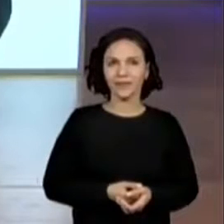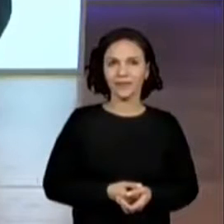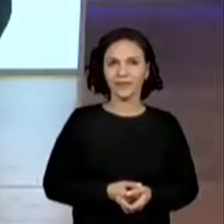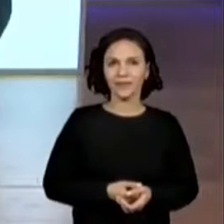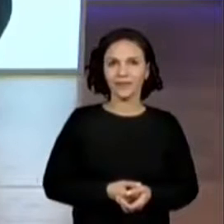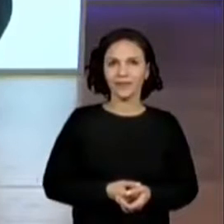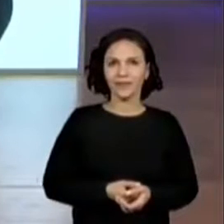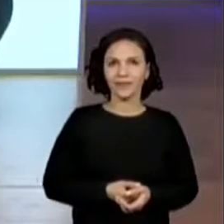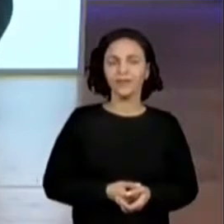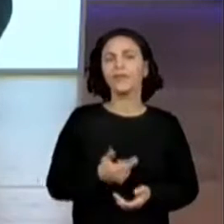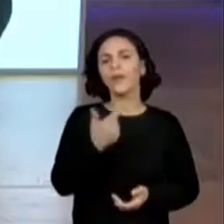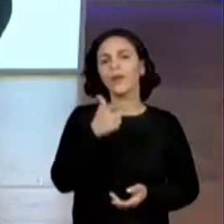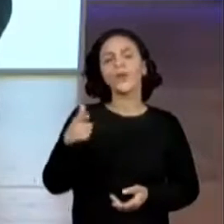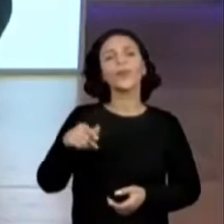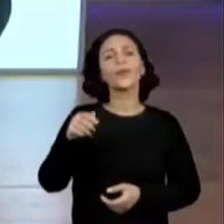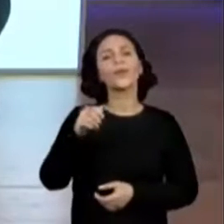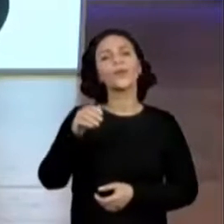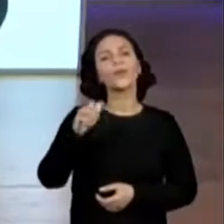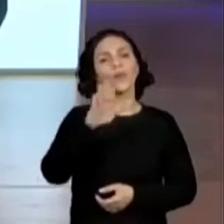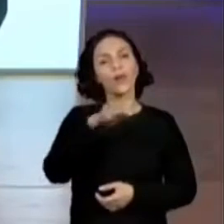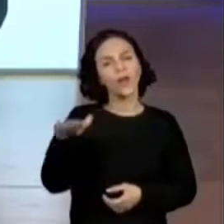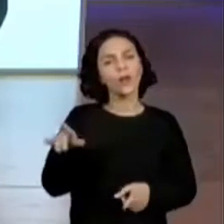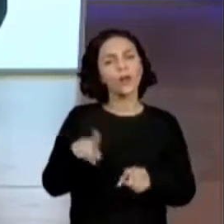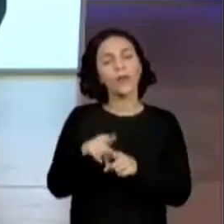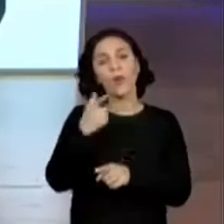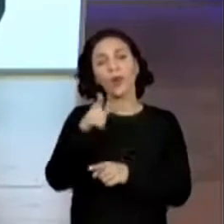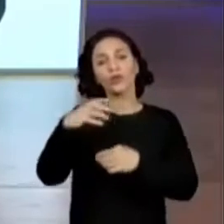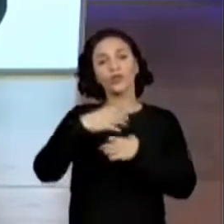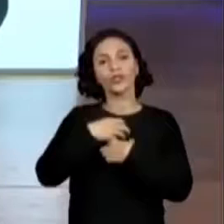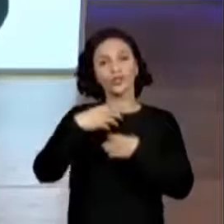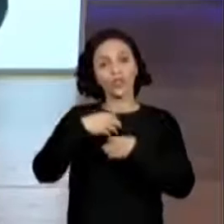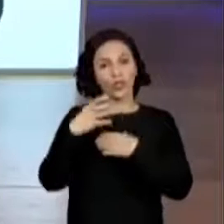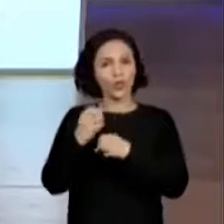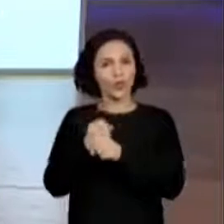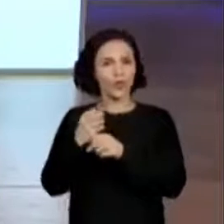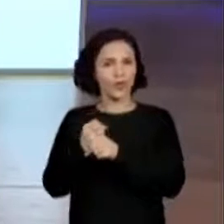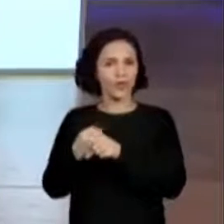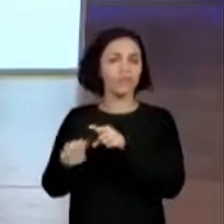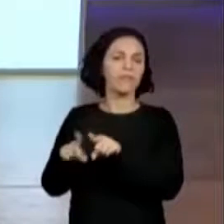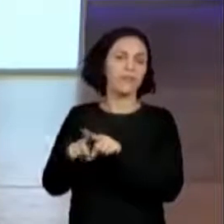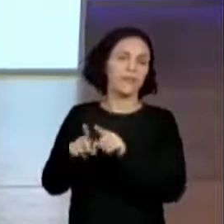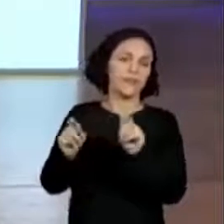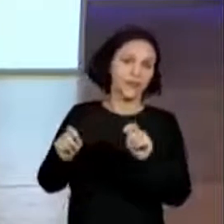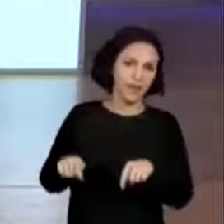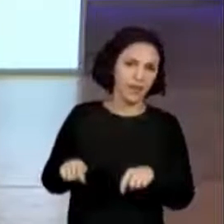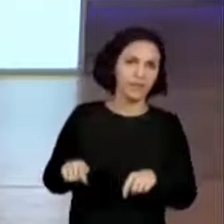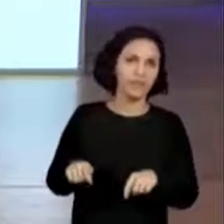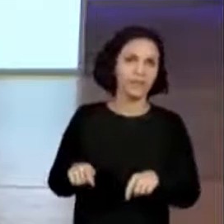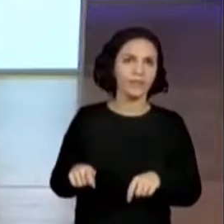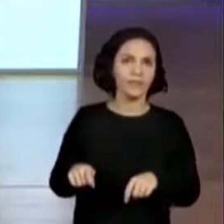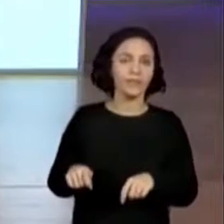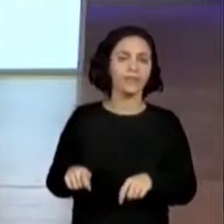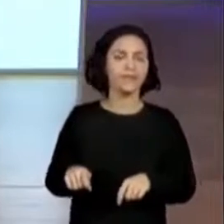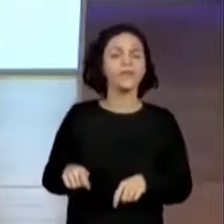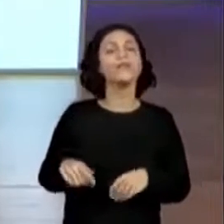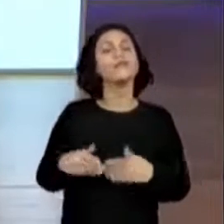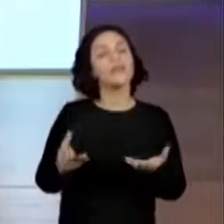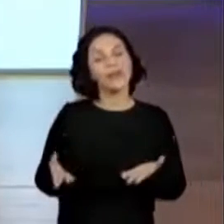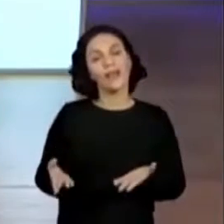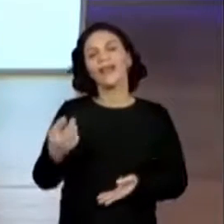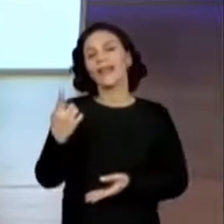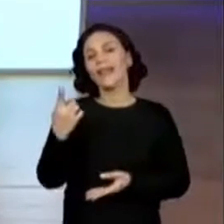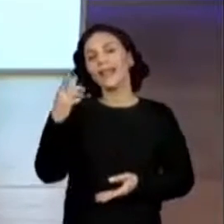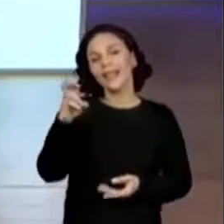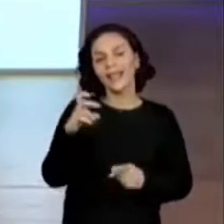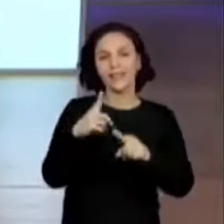Tem alguns outros alunos falando sobre outras formas de fazer essa conta. Além do 15 mais 15 mais 1, o